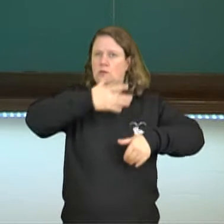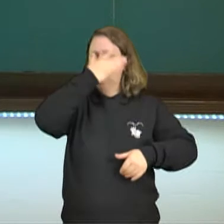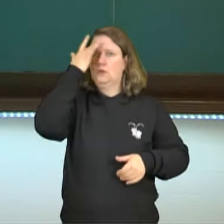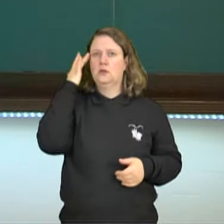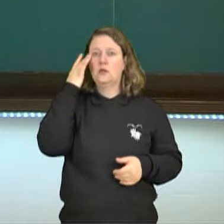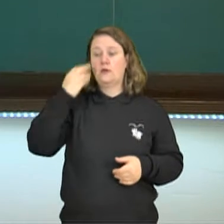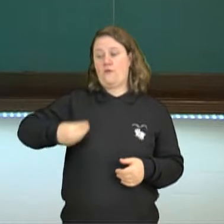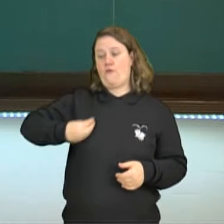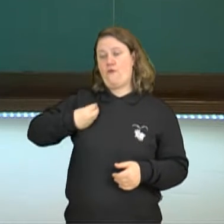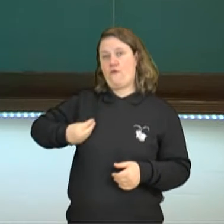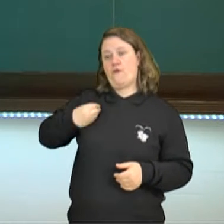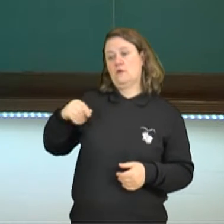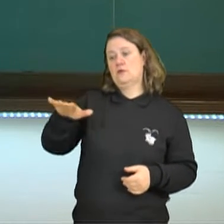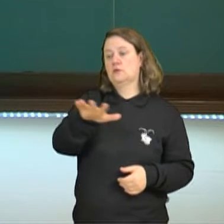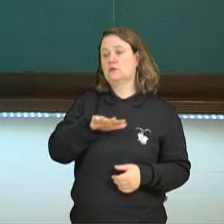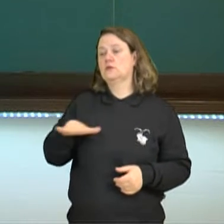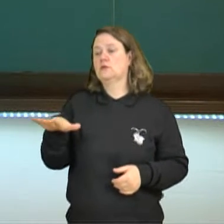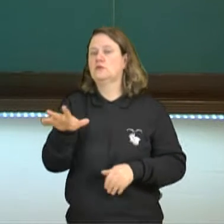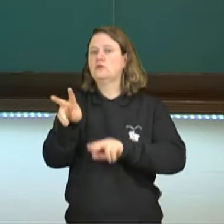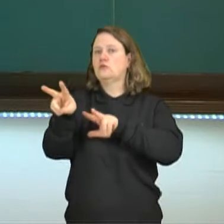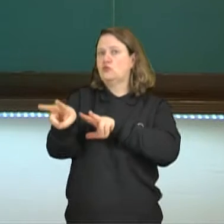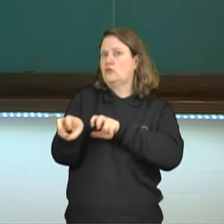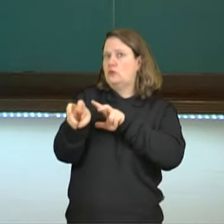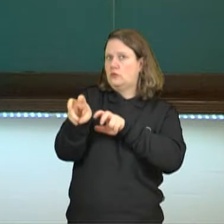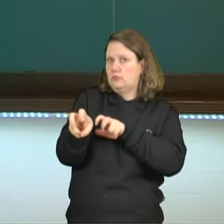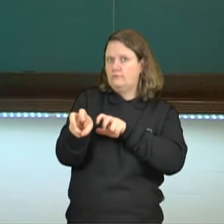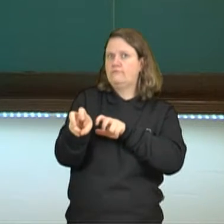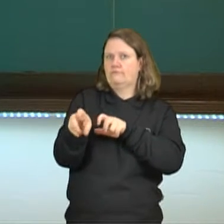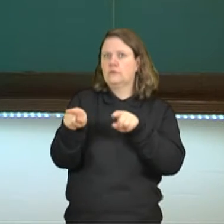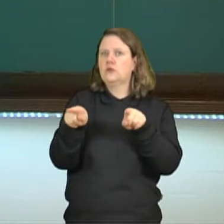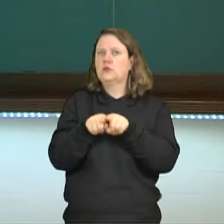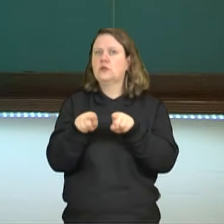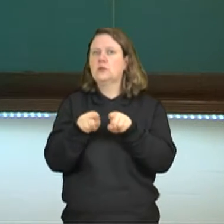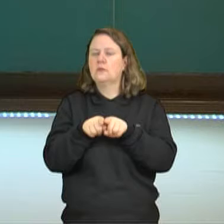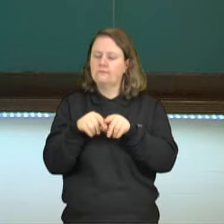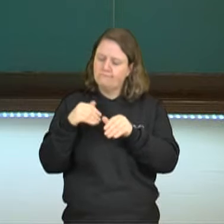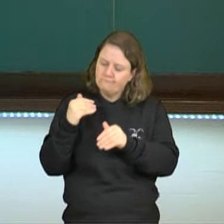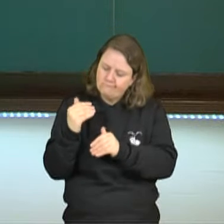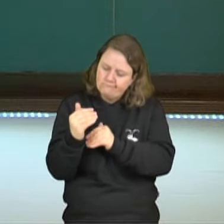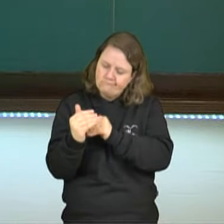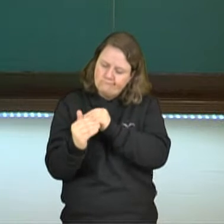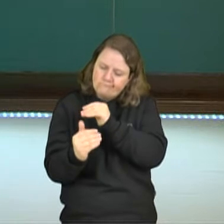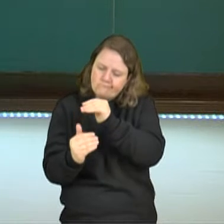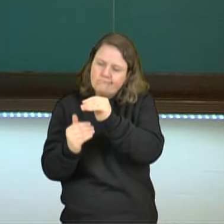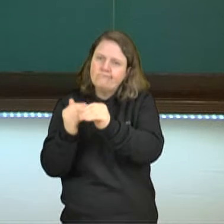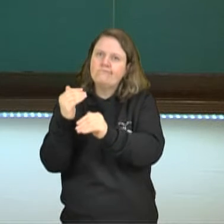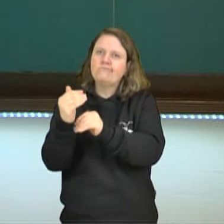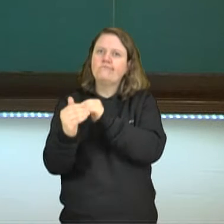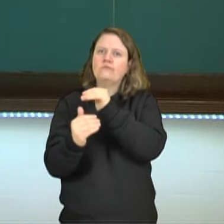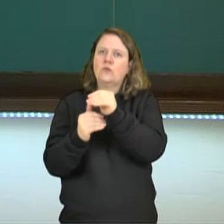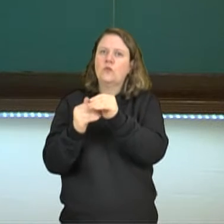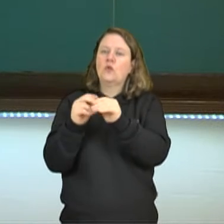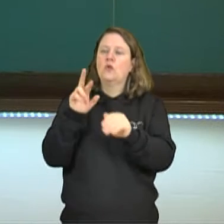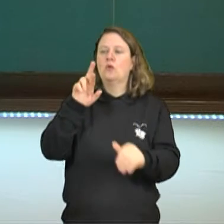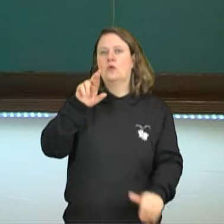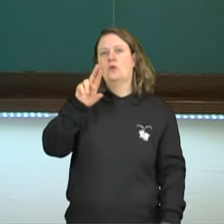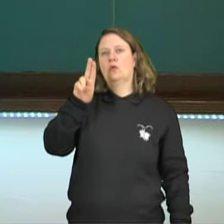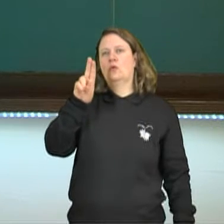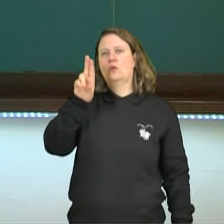na zona rural durante o período da Idade Média em um processo que a gente conhece como ruralização,